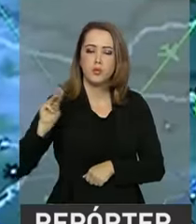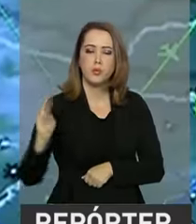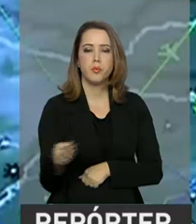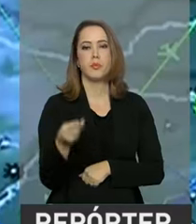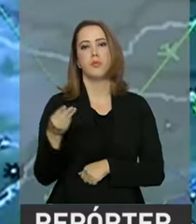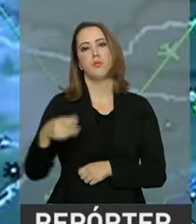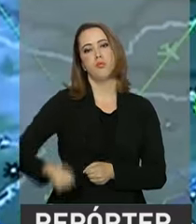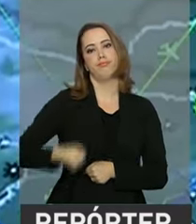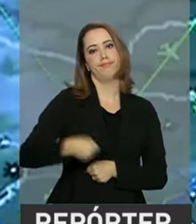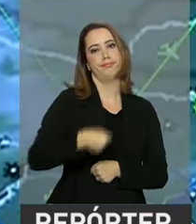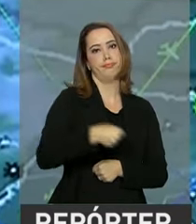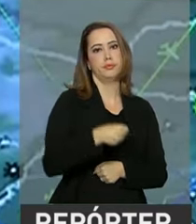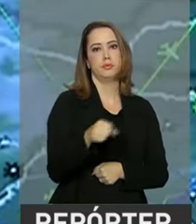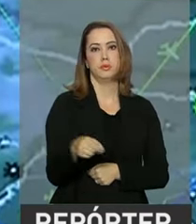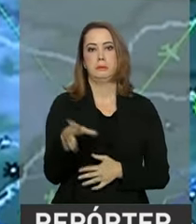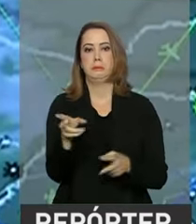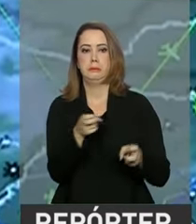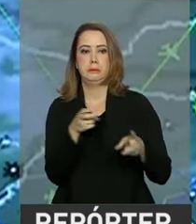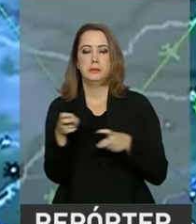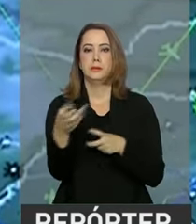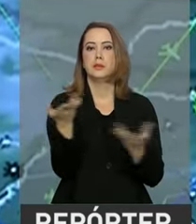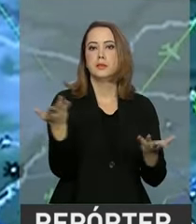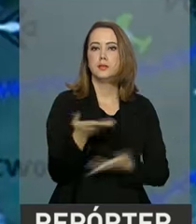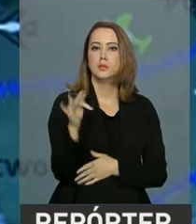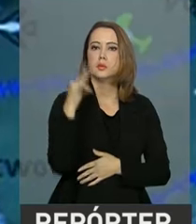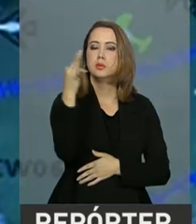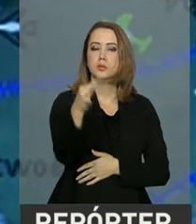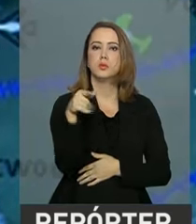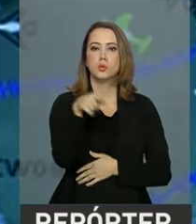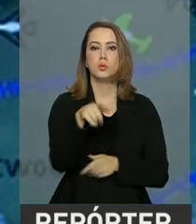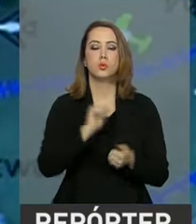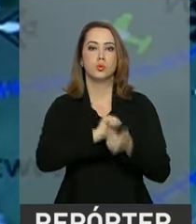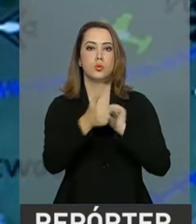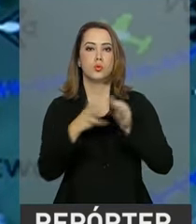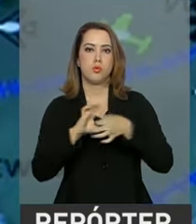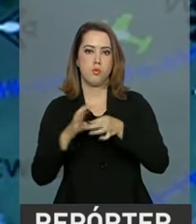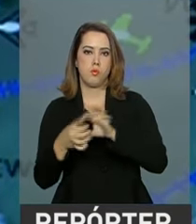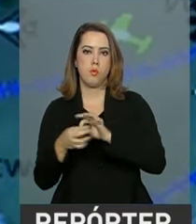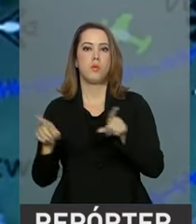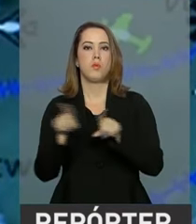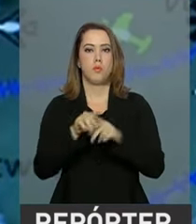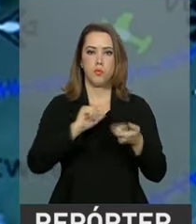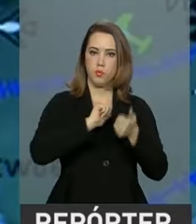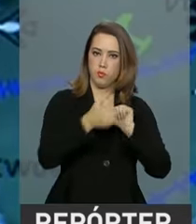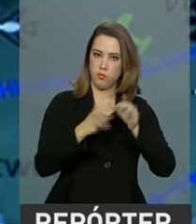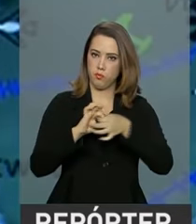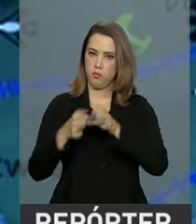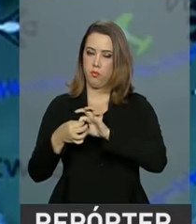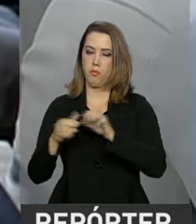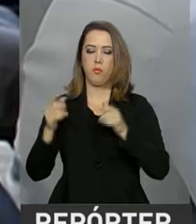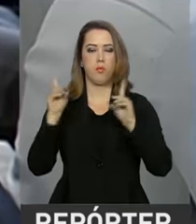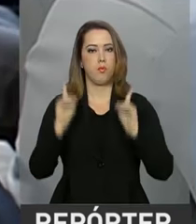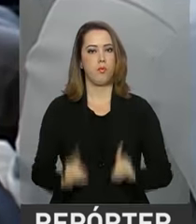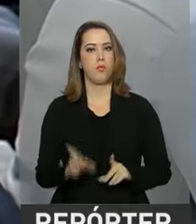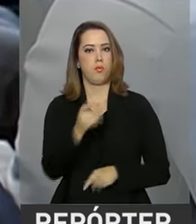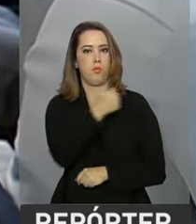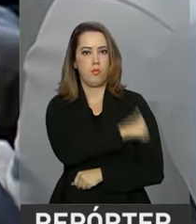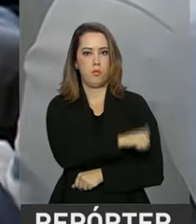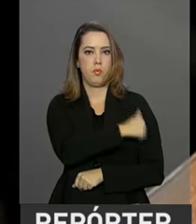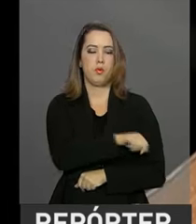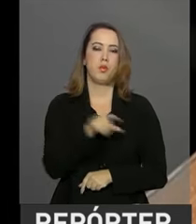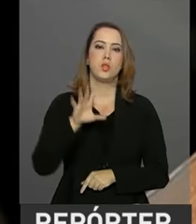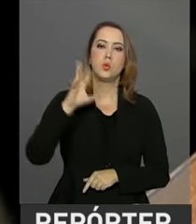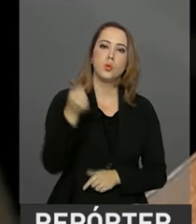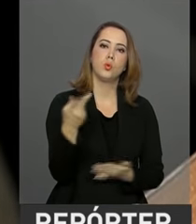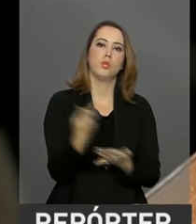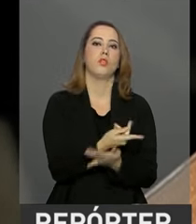Essa é a demanda estimada para os aeroportos brasileiros durante os Jogos Olímpicos e Paralímpicos do Rio de Janeiro. Para que tudo corra